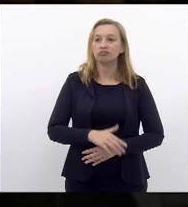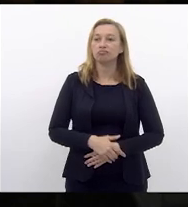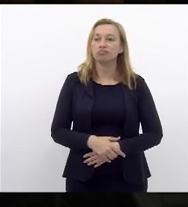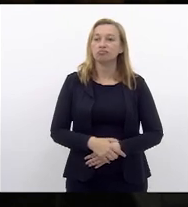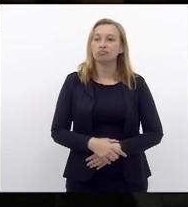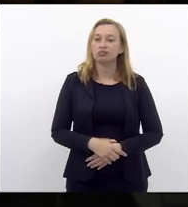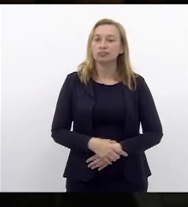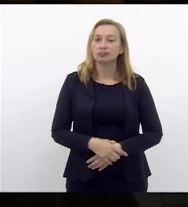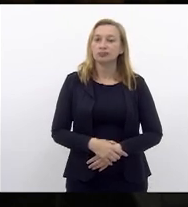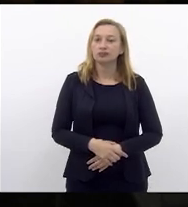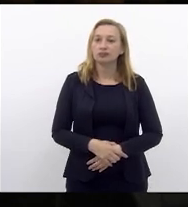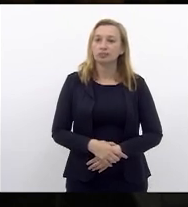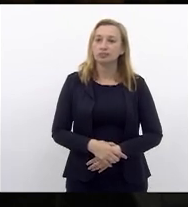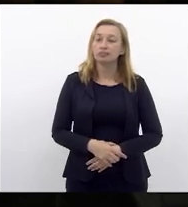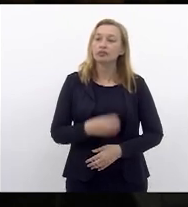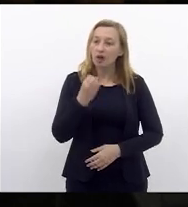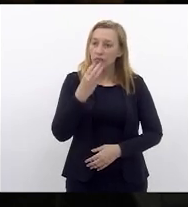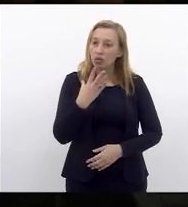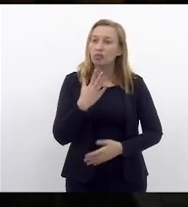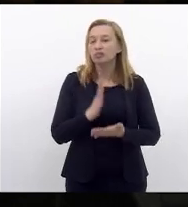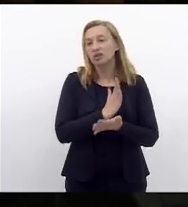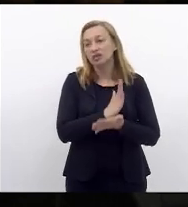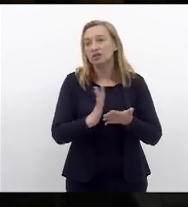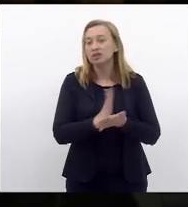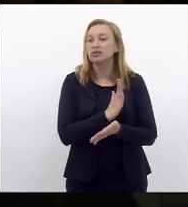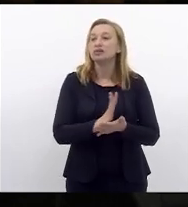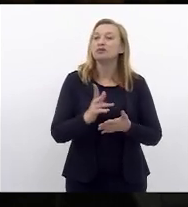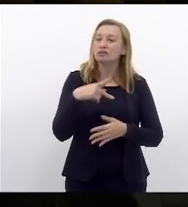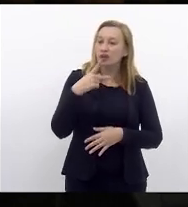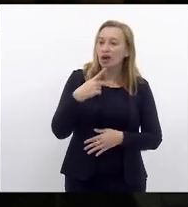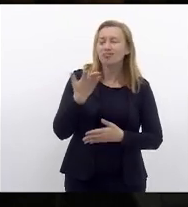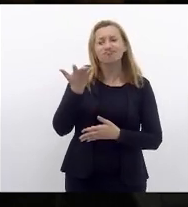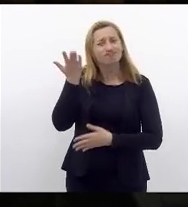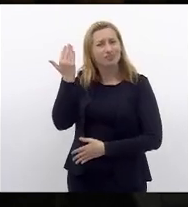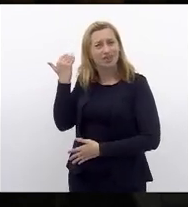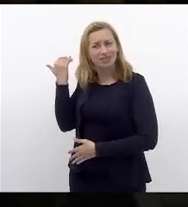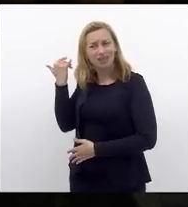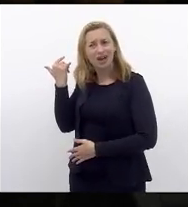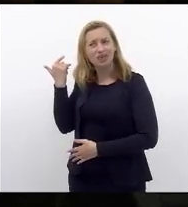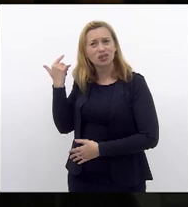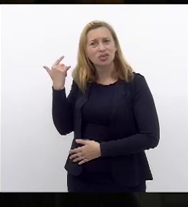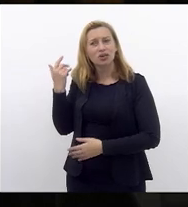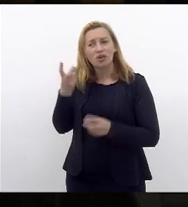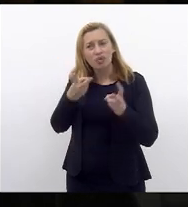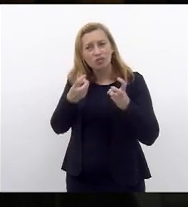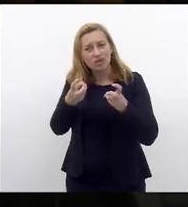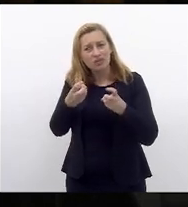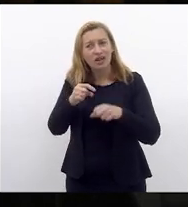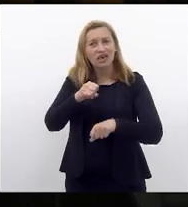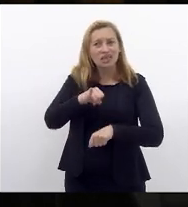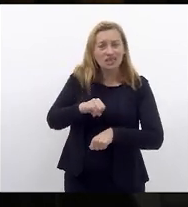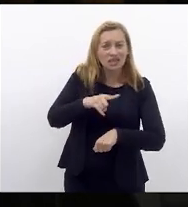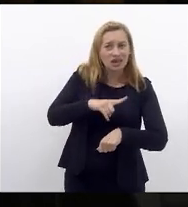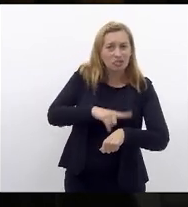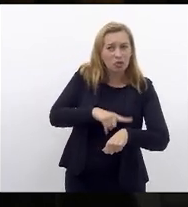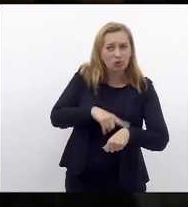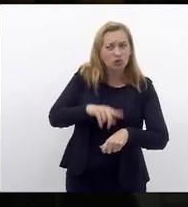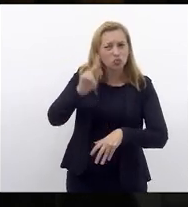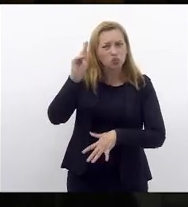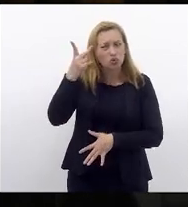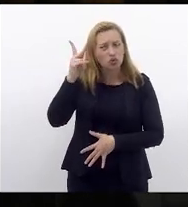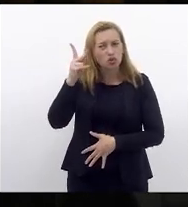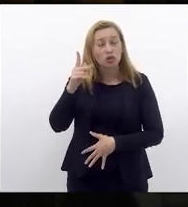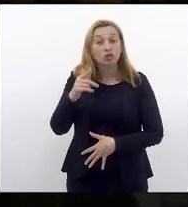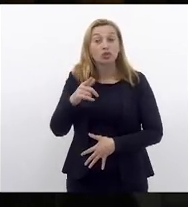né? Porque muitas vezes é bom a gente ir lá no passado para verificar se naquele momento histórico a